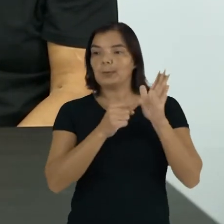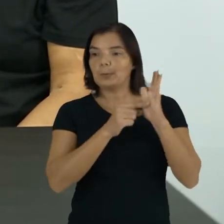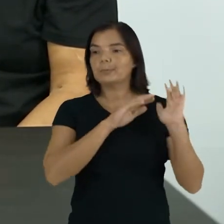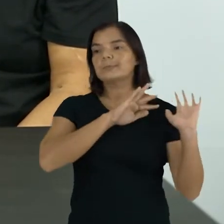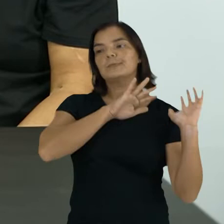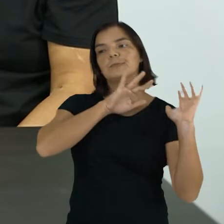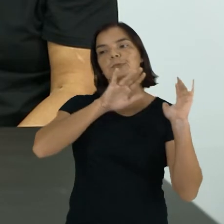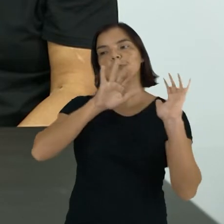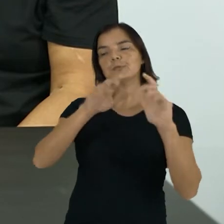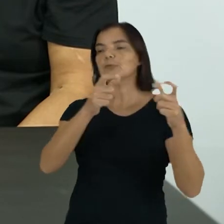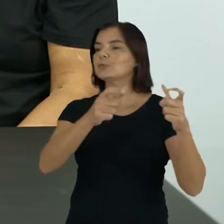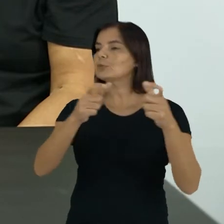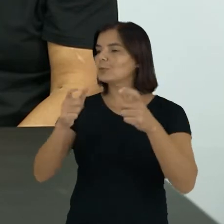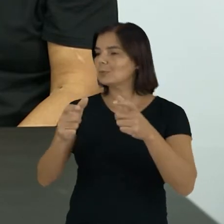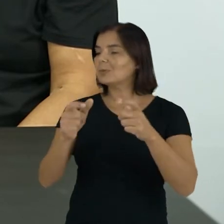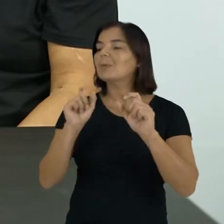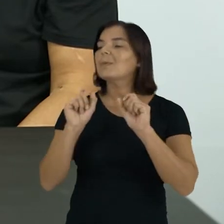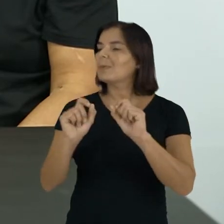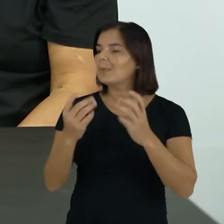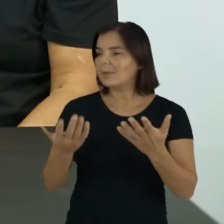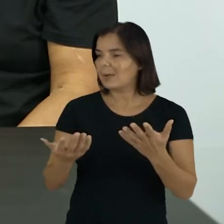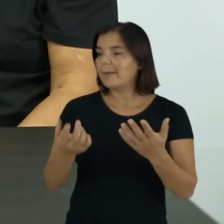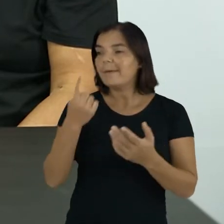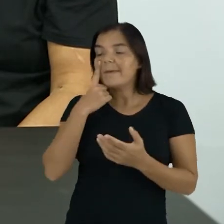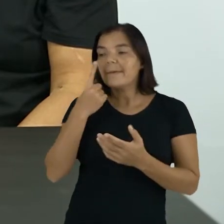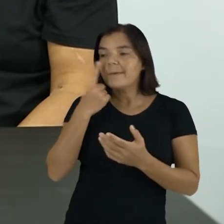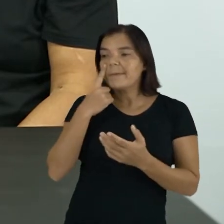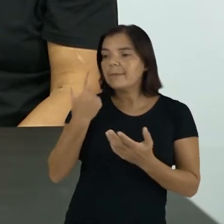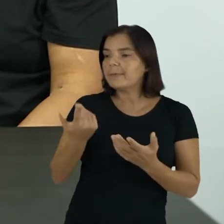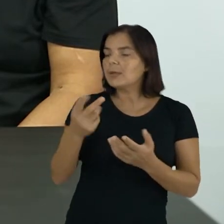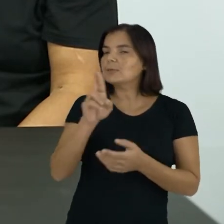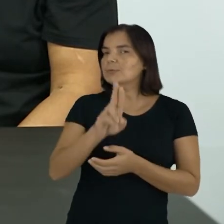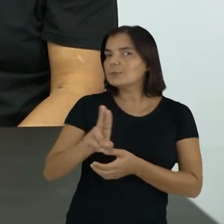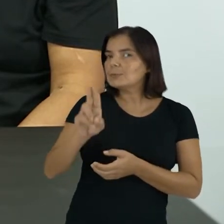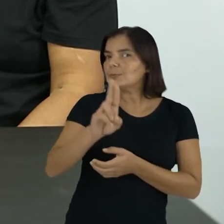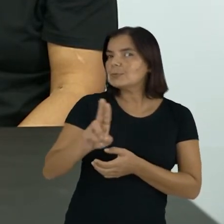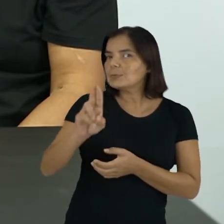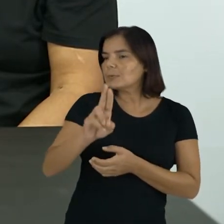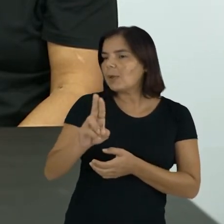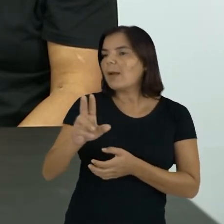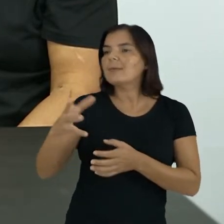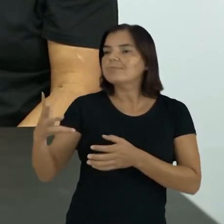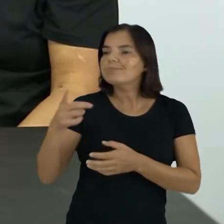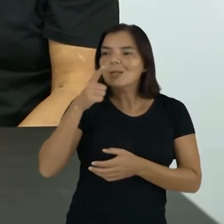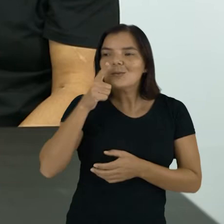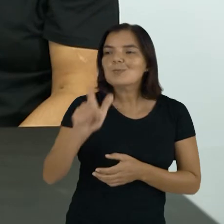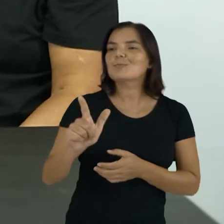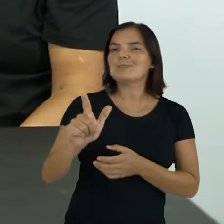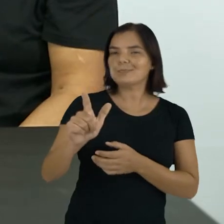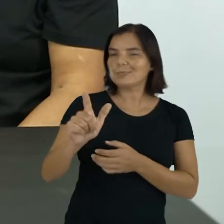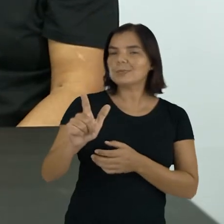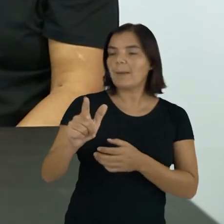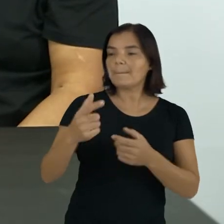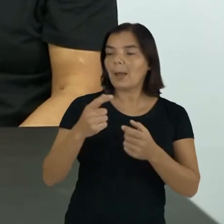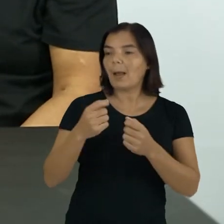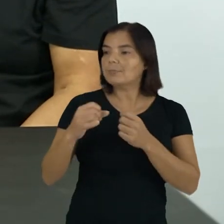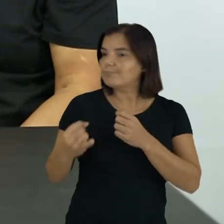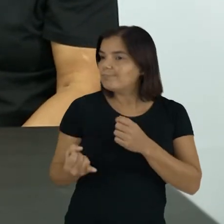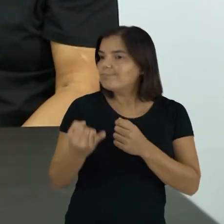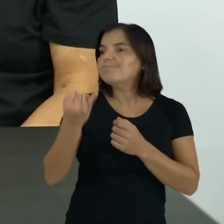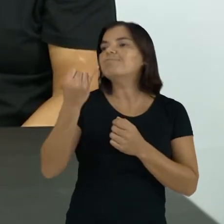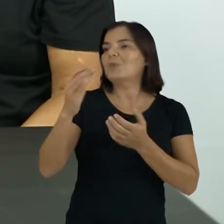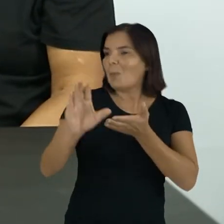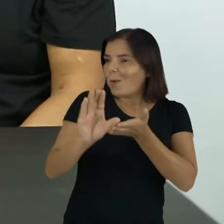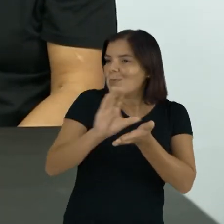né, dos lugares vieram para ver, para usar, para ganhar, né? Para ganhar, para lucrar. Com Porque os